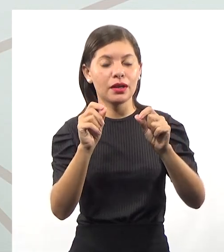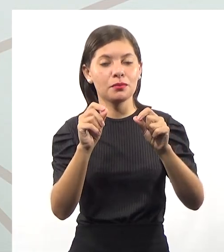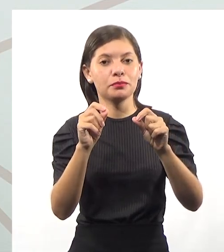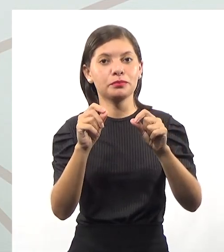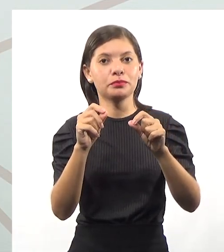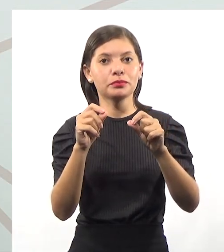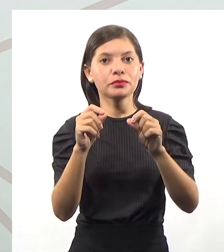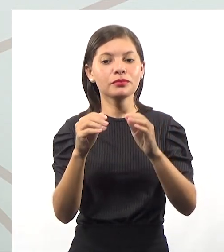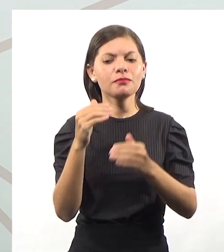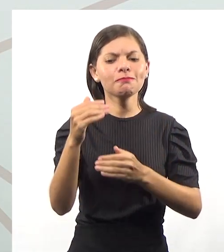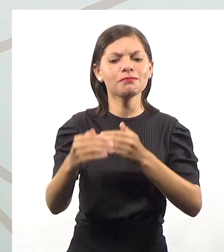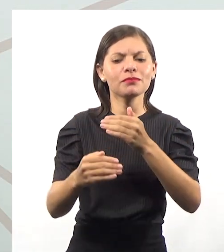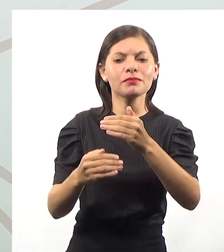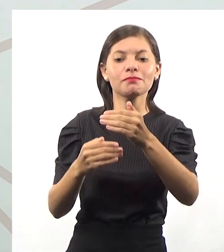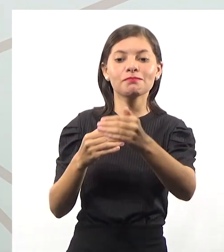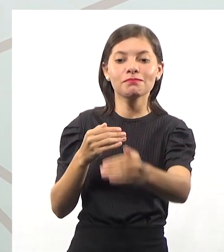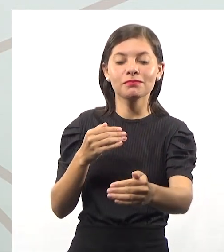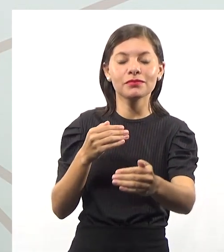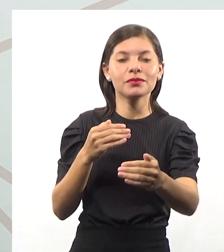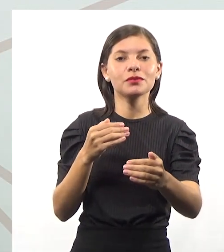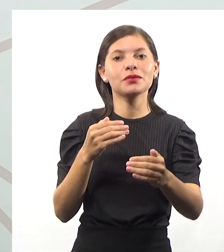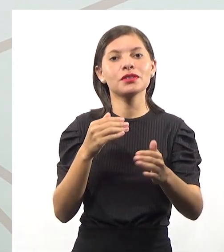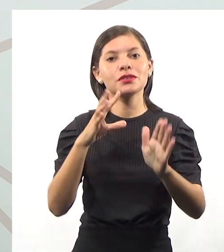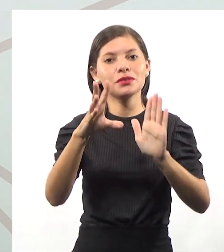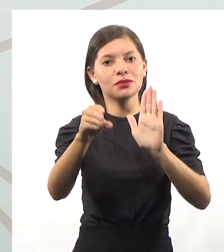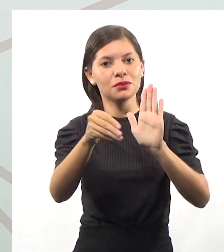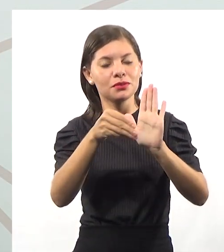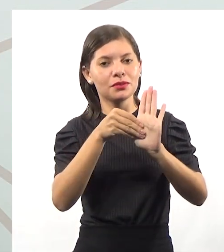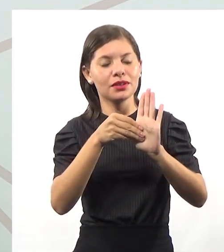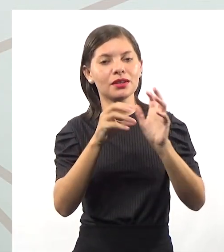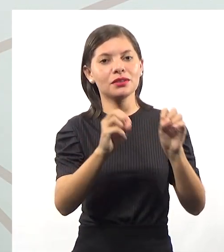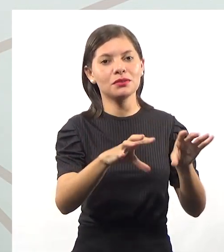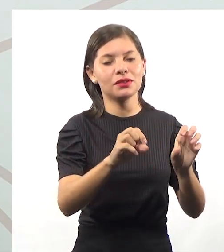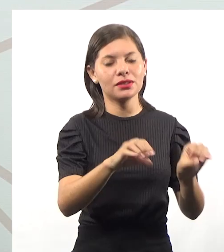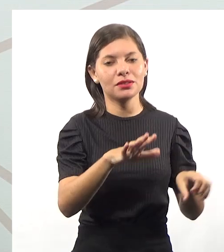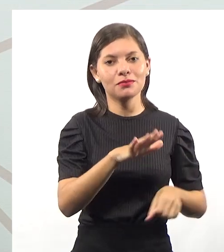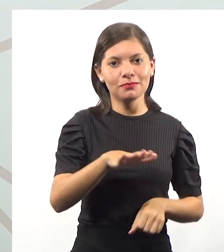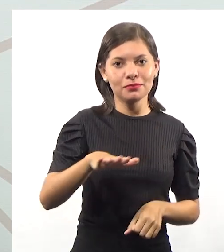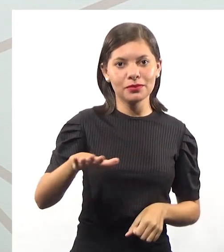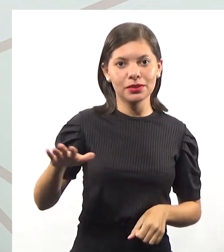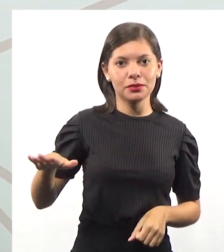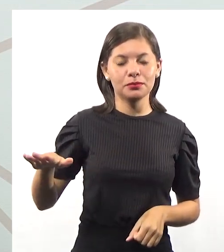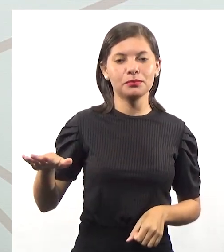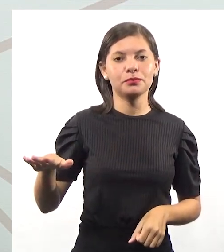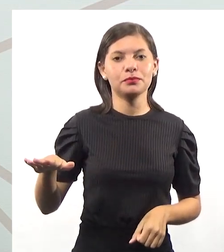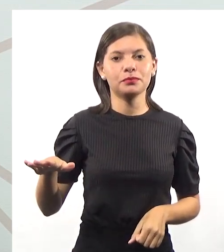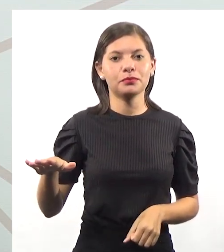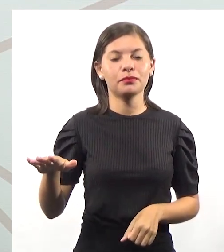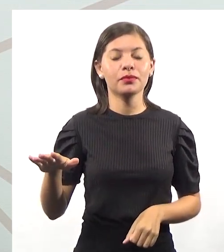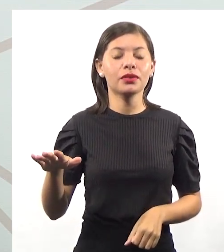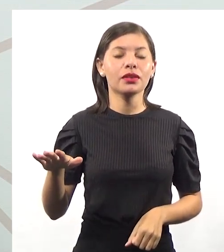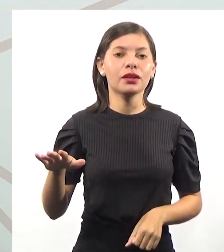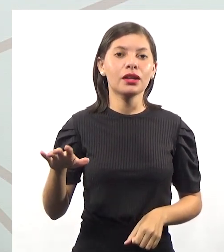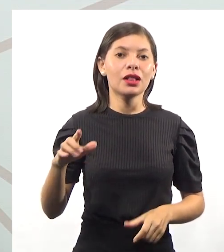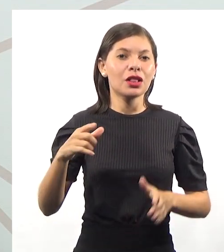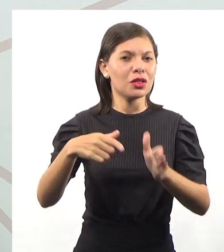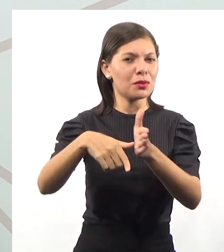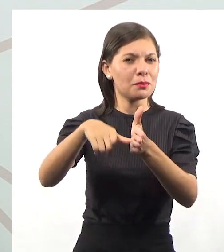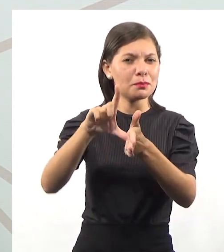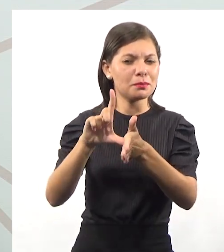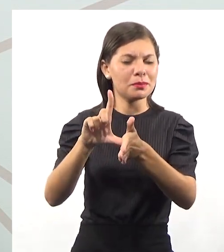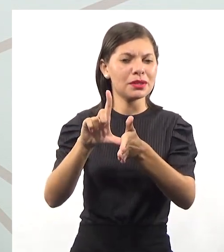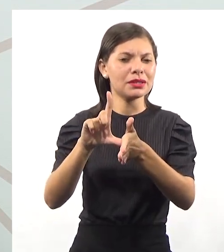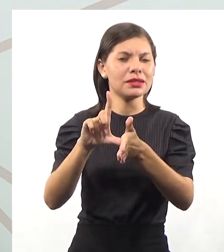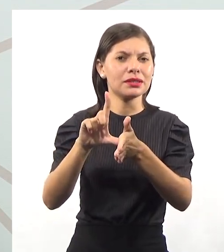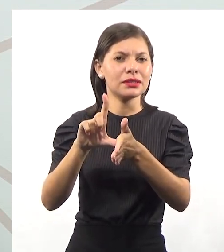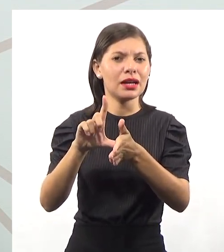da LDB foi justamente contemplar a educação infantil. A educação infantil que não era